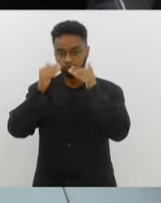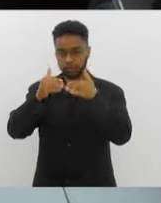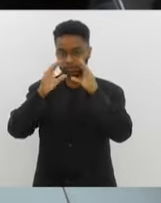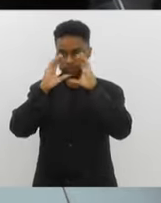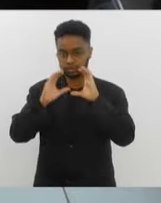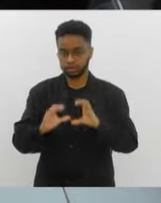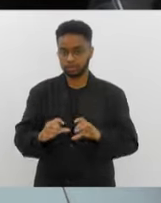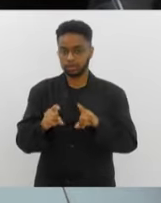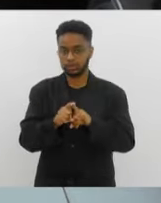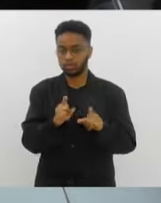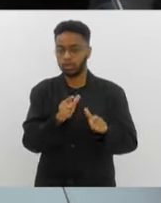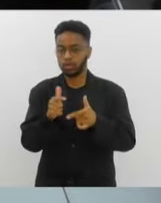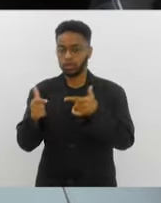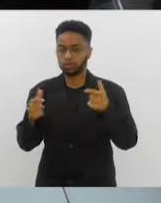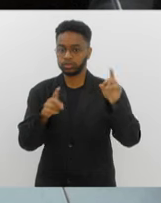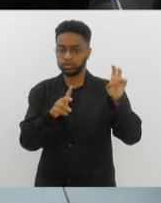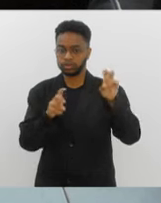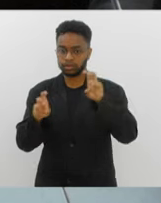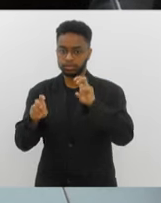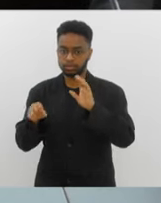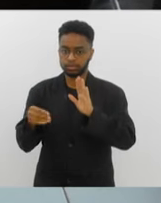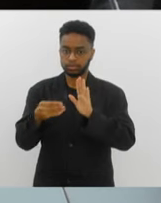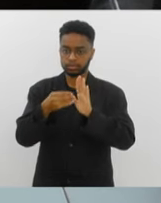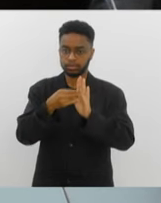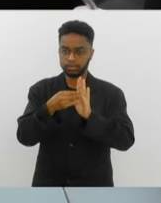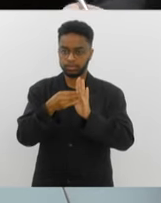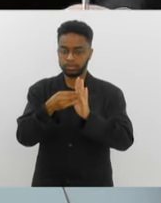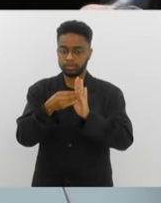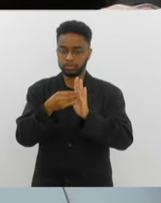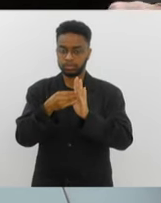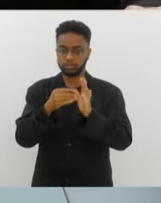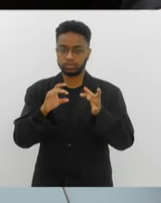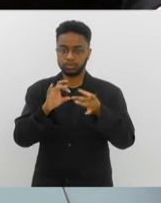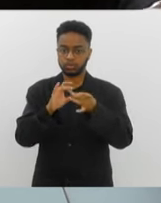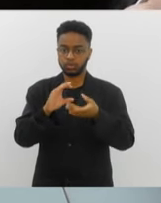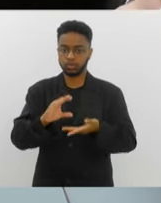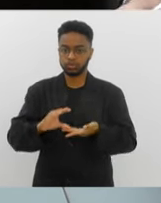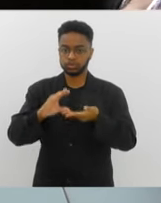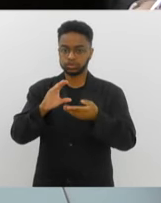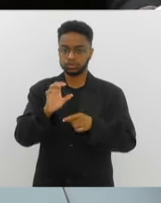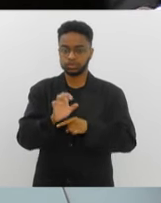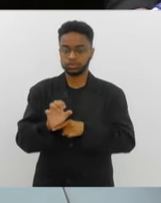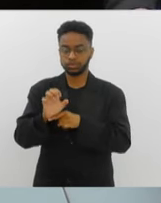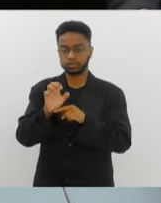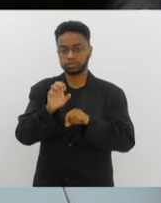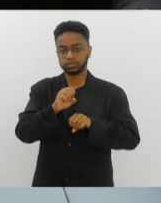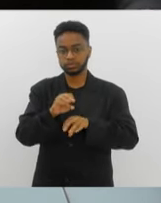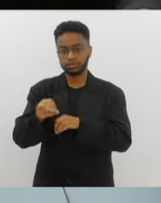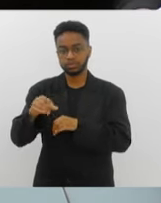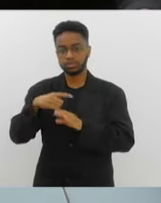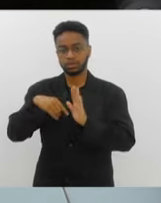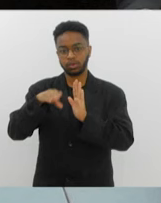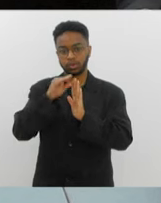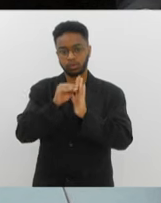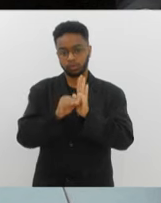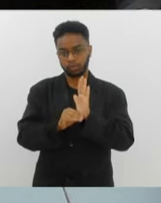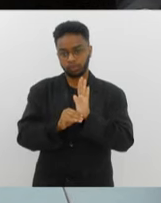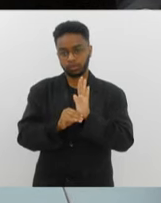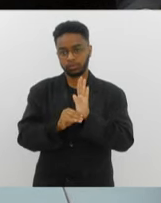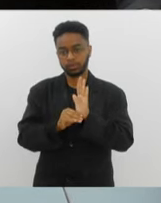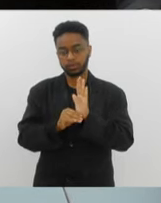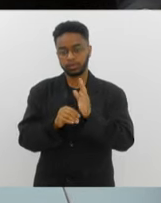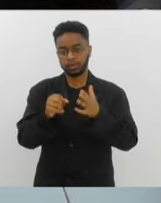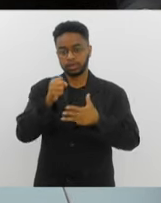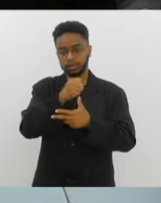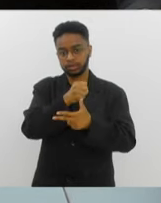dos outros componentes a serem incluídos por decisão do Conselho Estadual de Educação, os seguintes conteúdos: os três